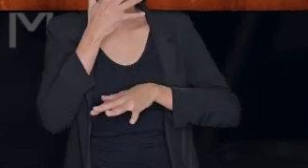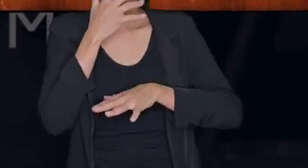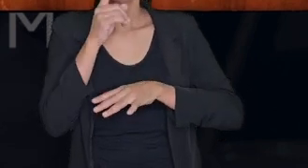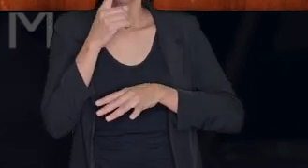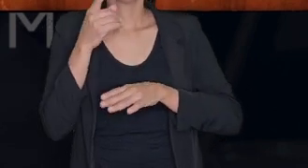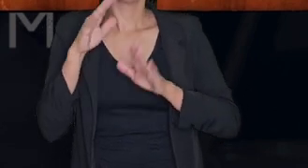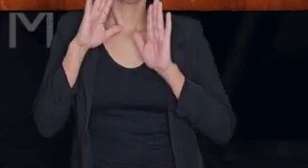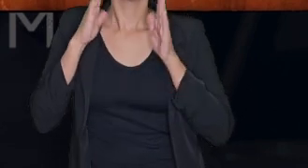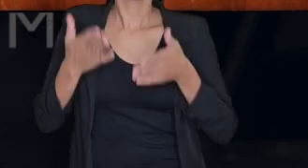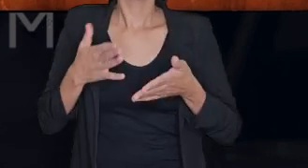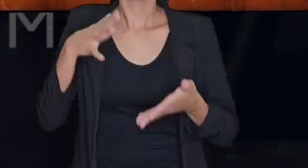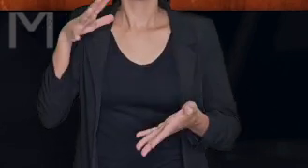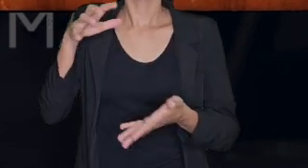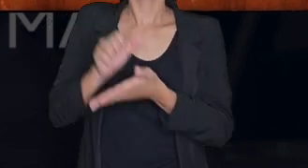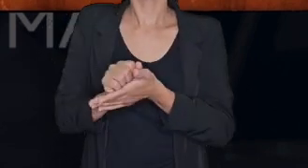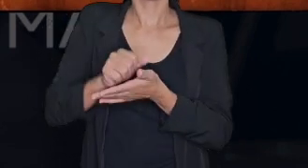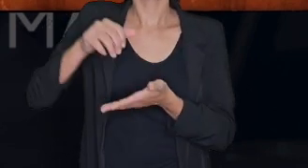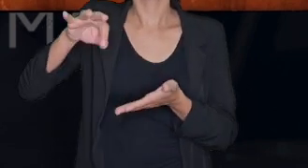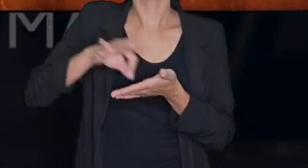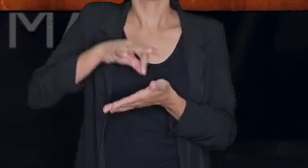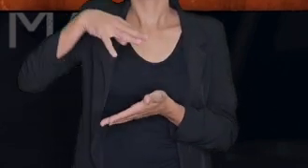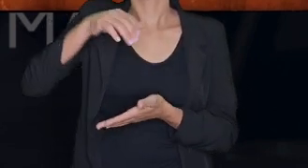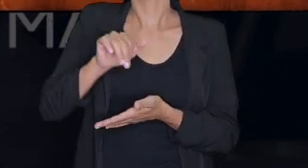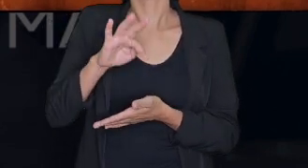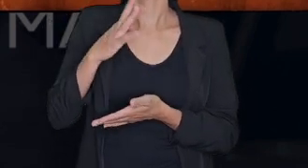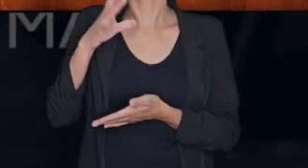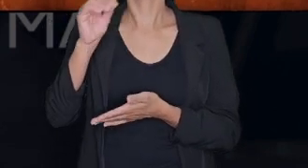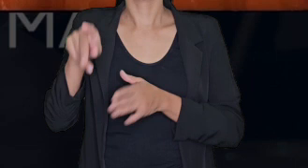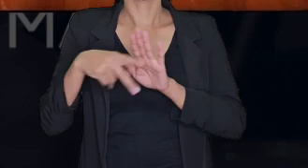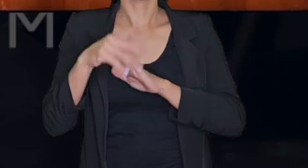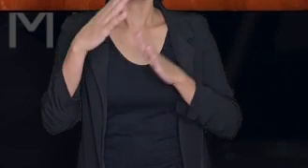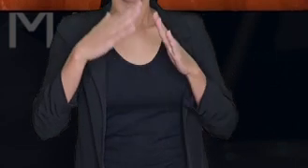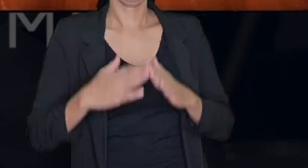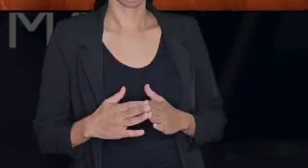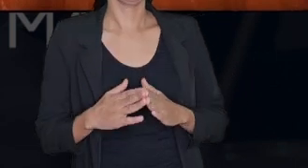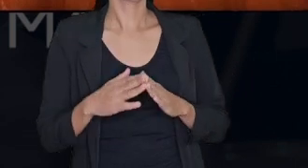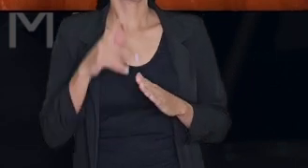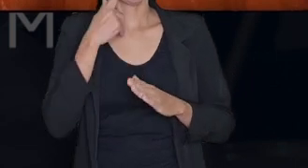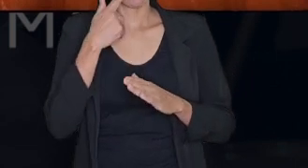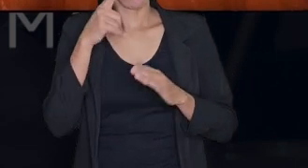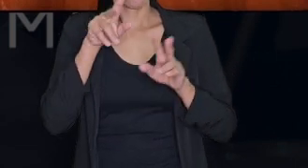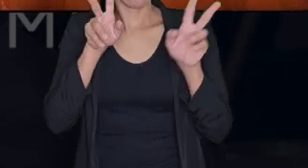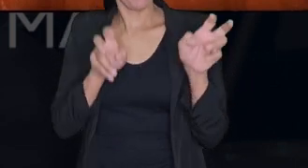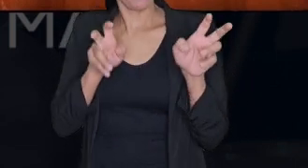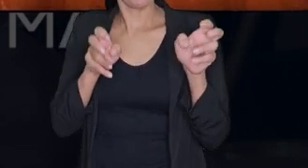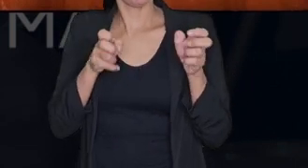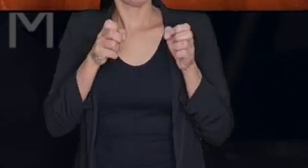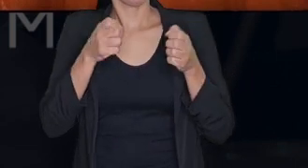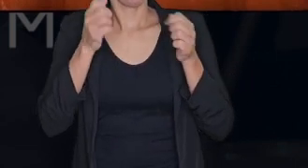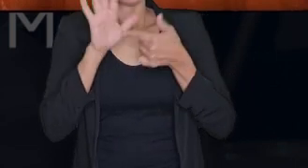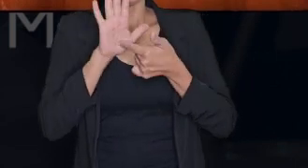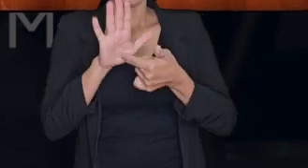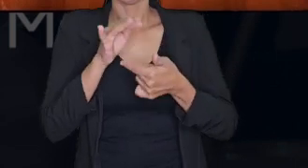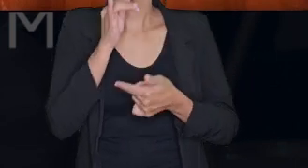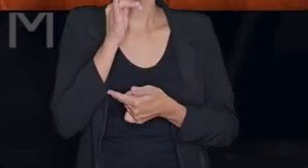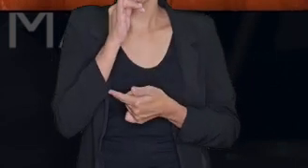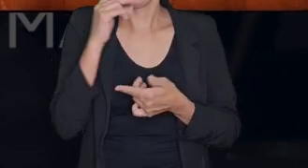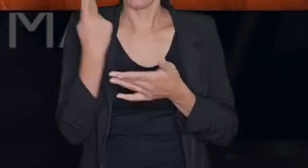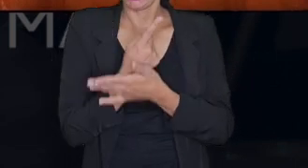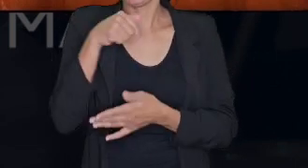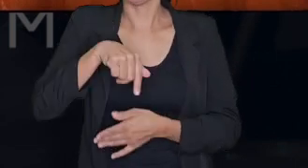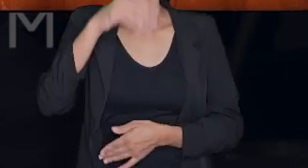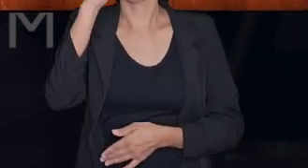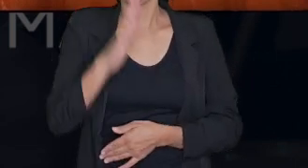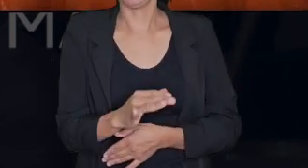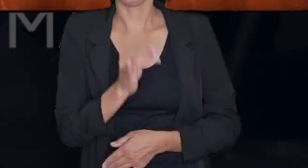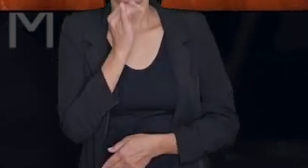um movimento de concentração dos atos na matrícula do imóvel. Quer dizer, só vou abrir parênteses aqui para contar